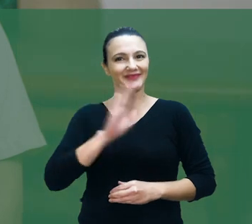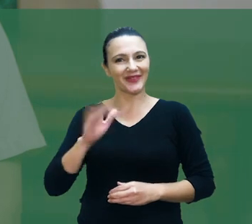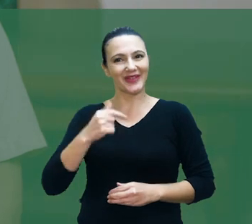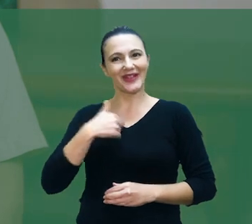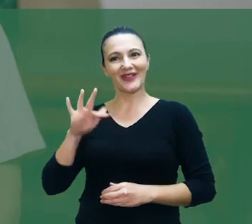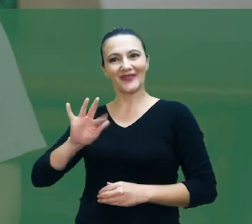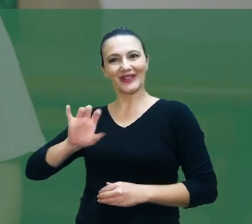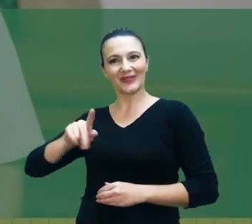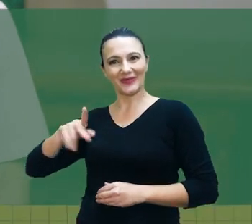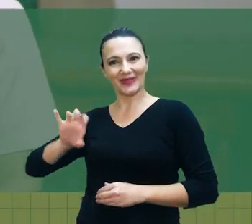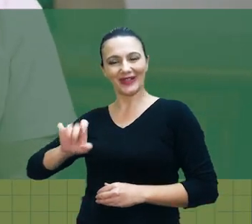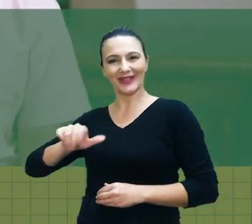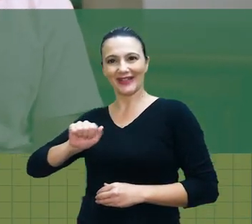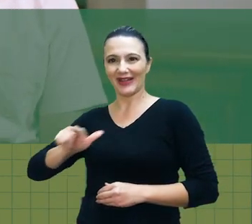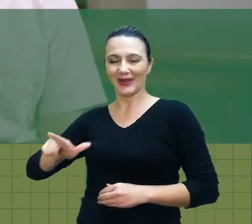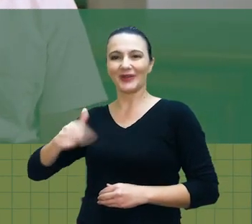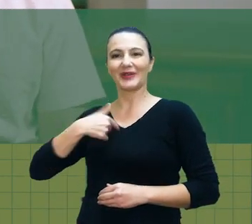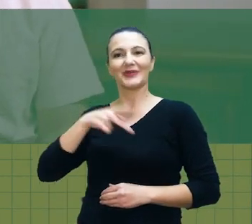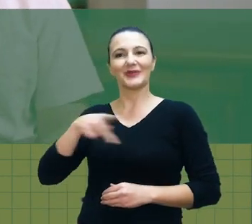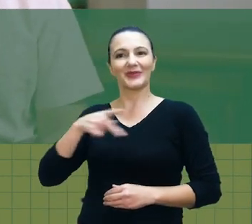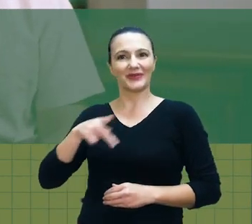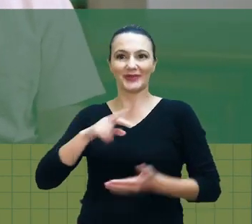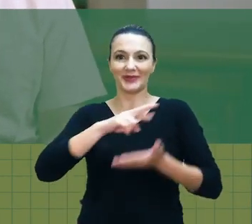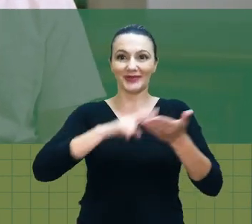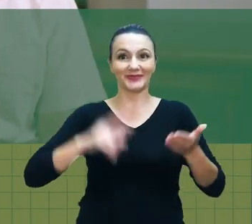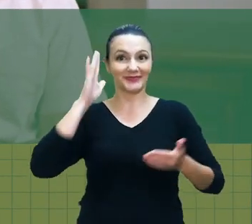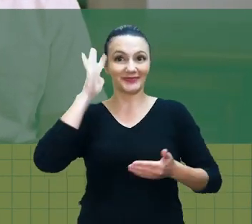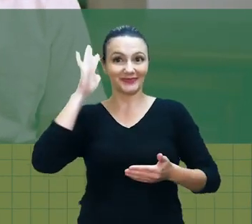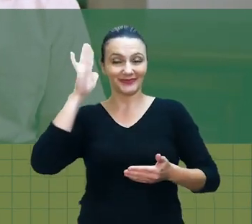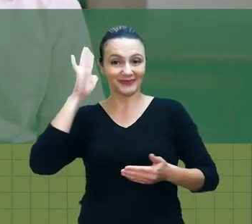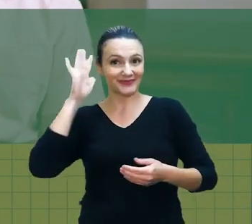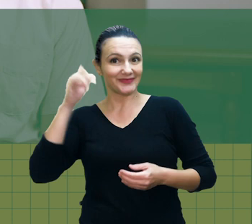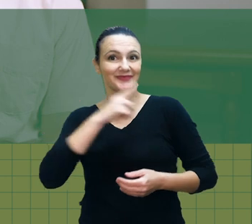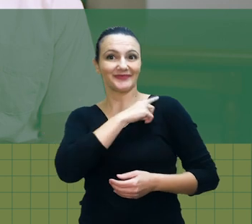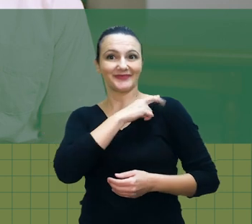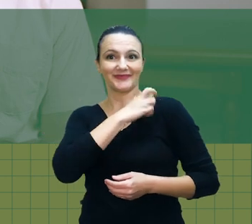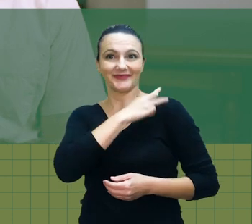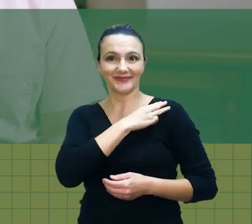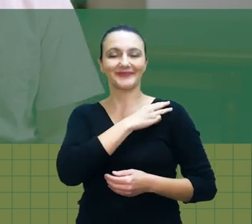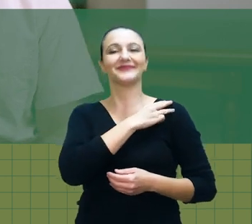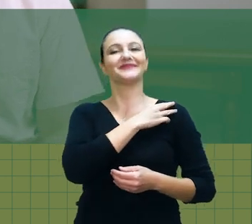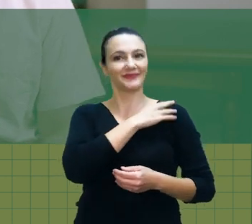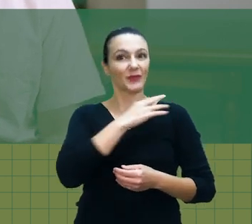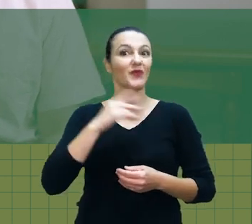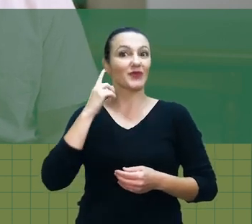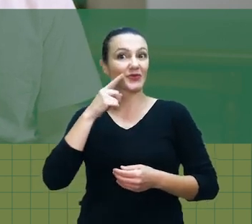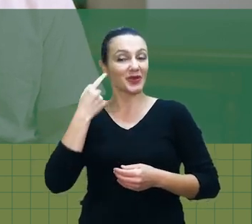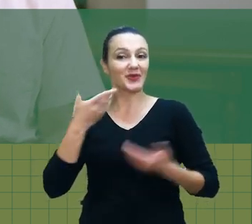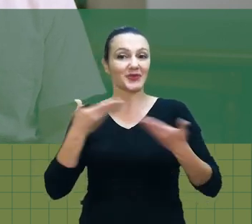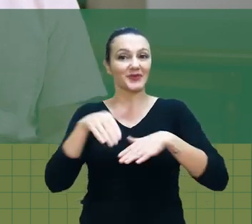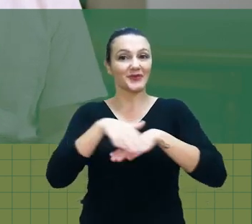Olá, eu sou Felipe Leal, sou professor de Redação e Filosofia no ensino médio em pré-vestibular e vou conversar com vocês